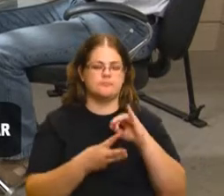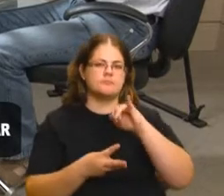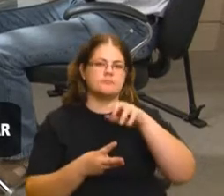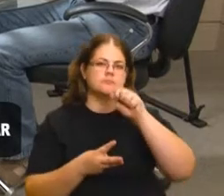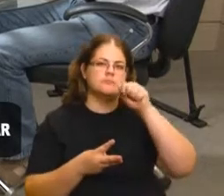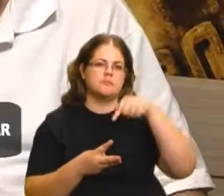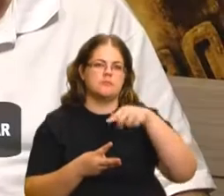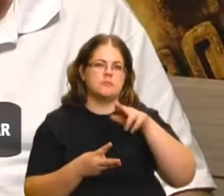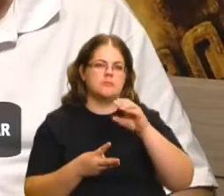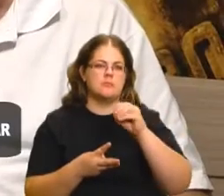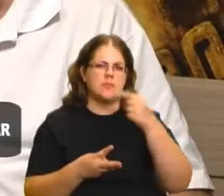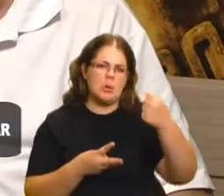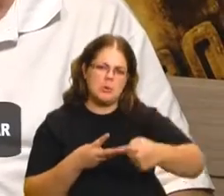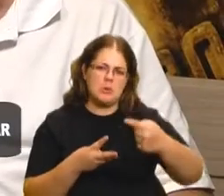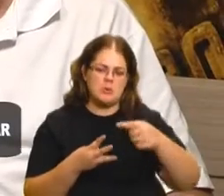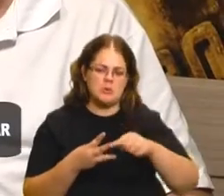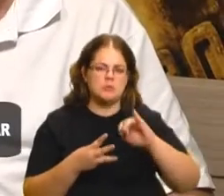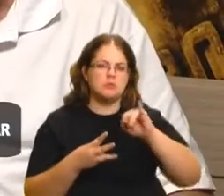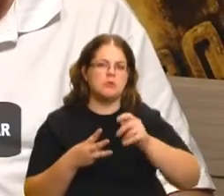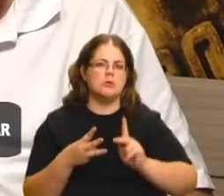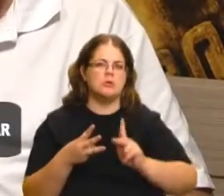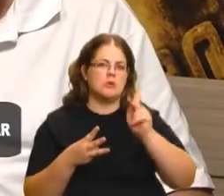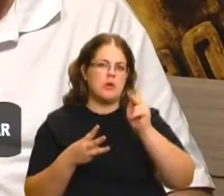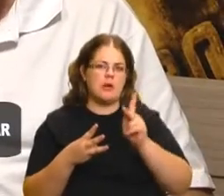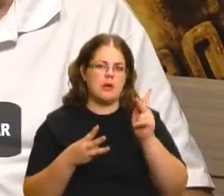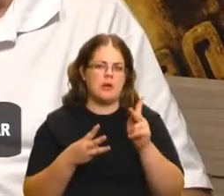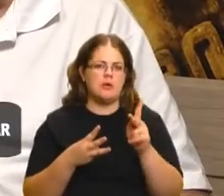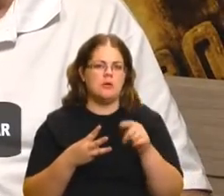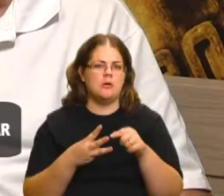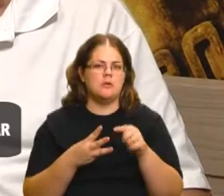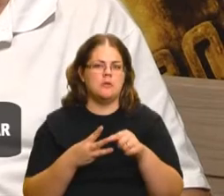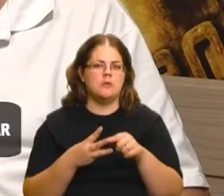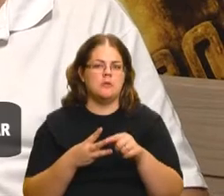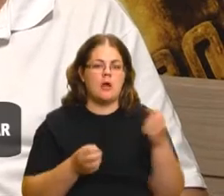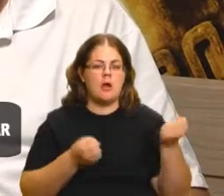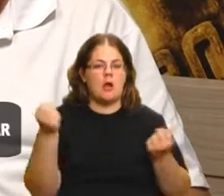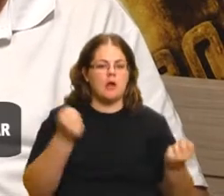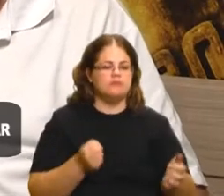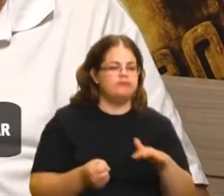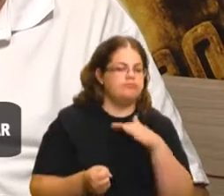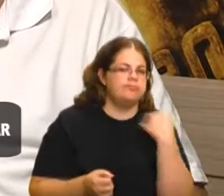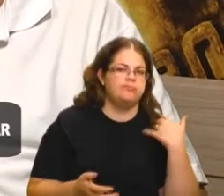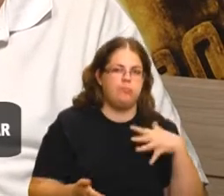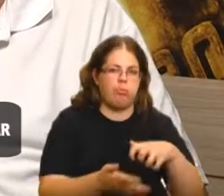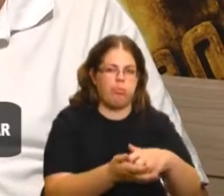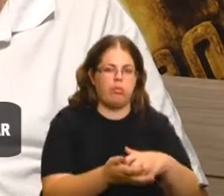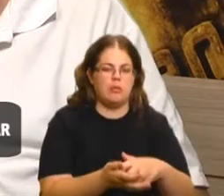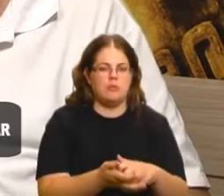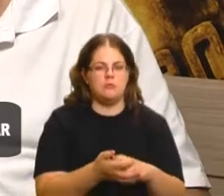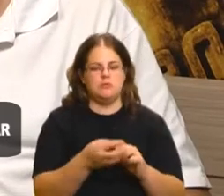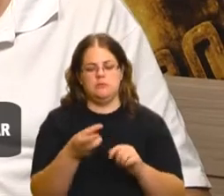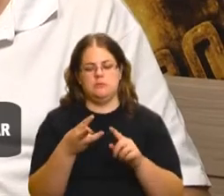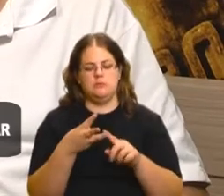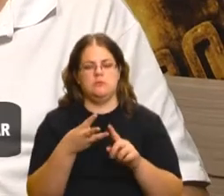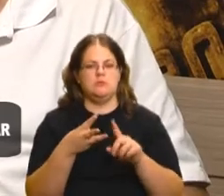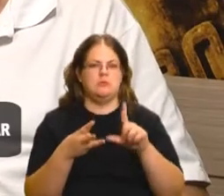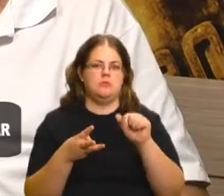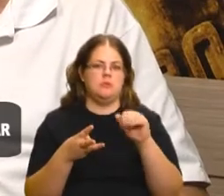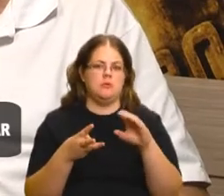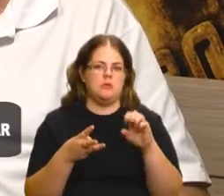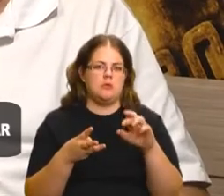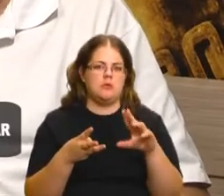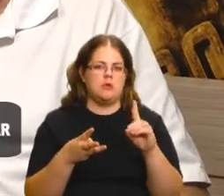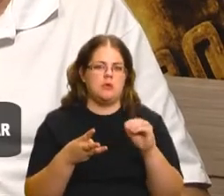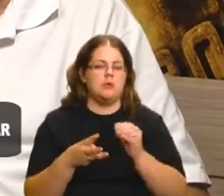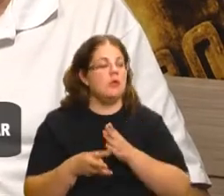gente sabe, já tem sido bastante discutido. O Juscelino morreu num acidente de automóvel não muito bem explicado. E o Lacerda